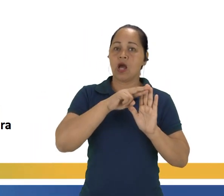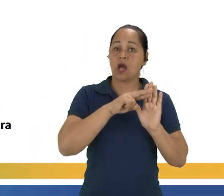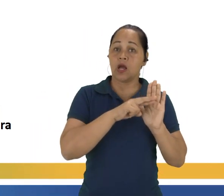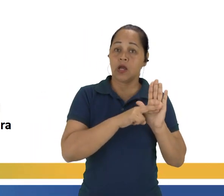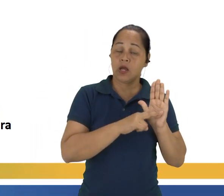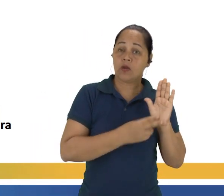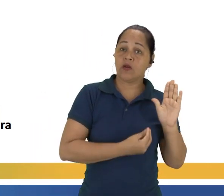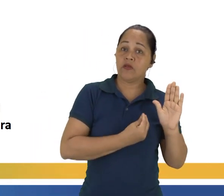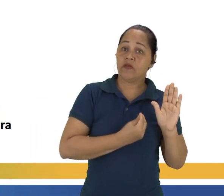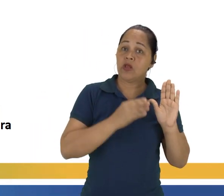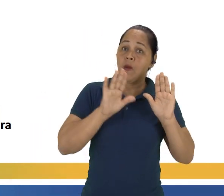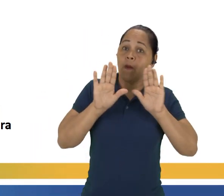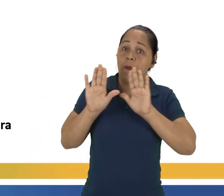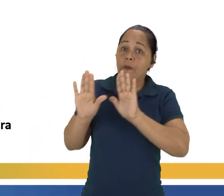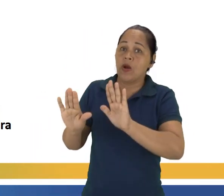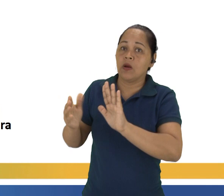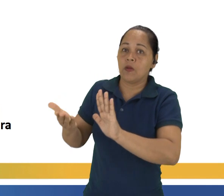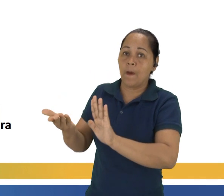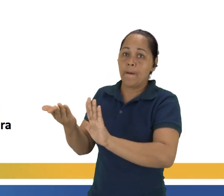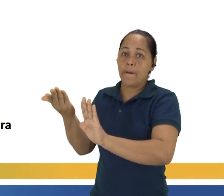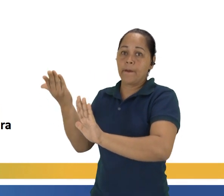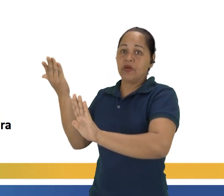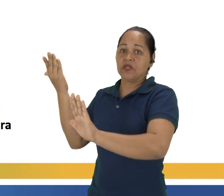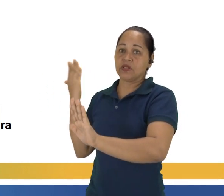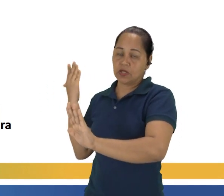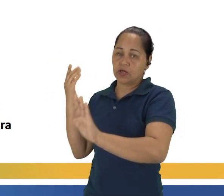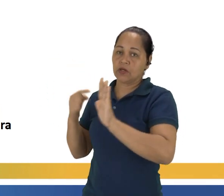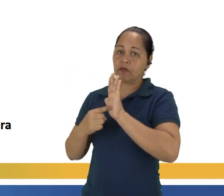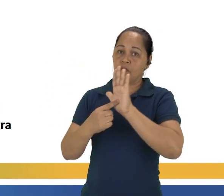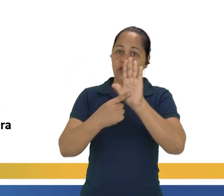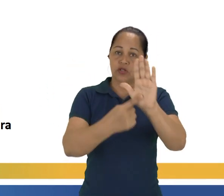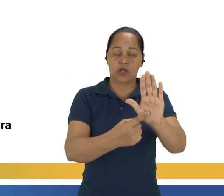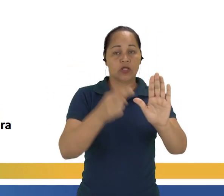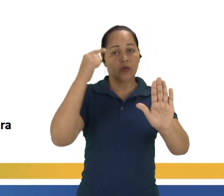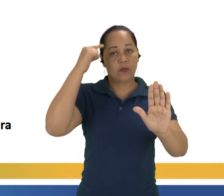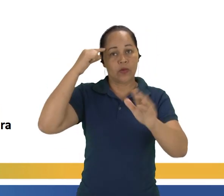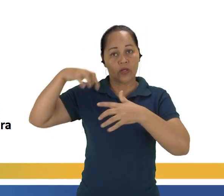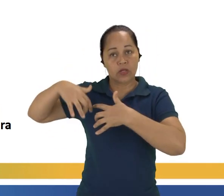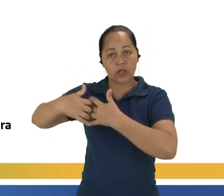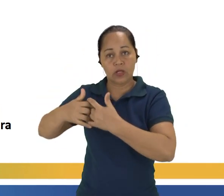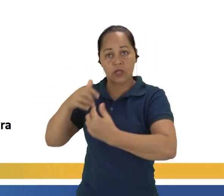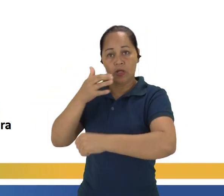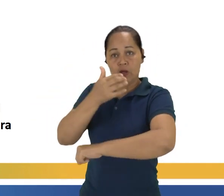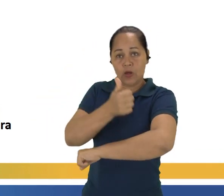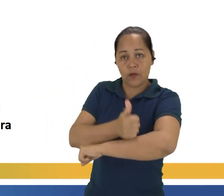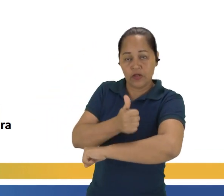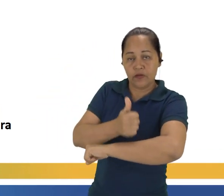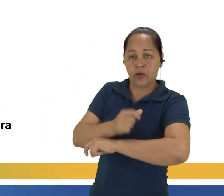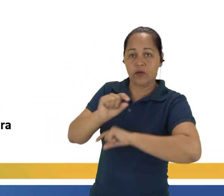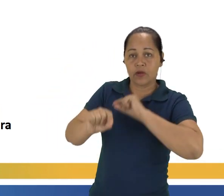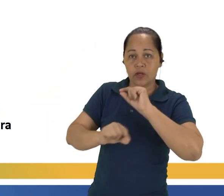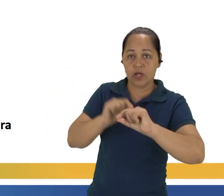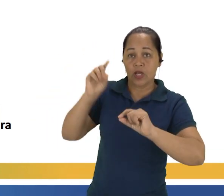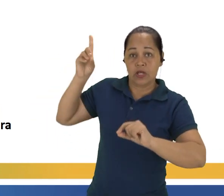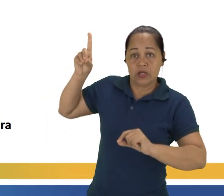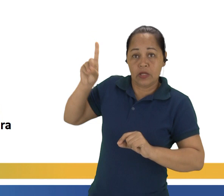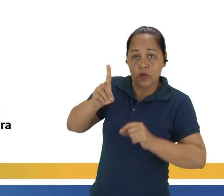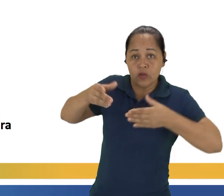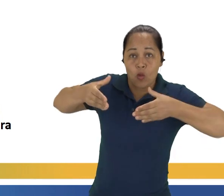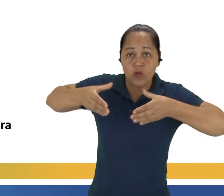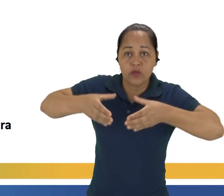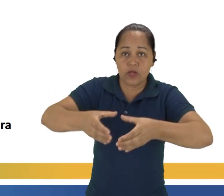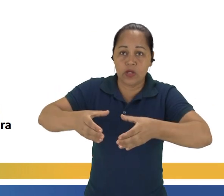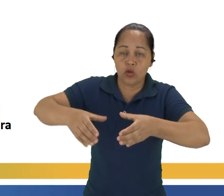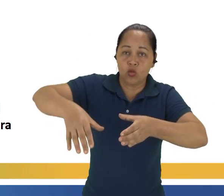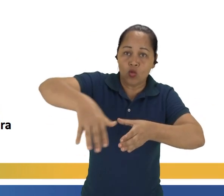já foi estabelecida pela lei revelada então esse seria o pensamento medieval fundado na fé e na religião de deus é o centro do universo